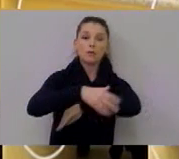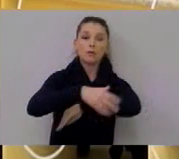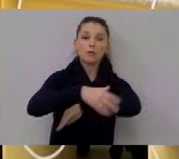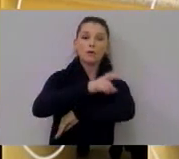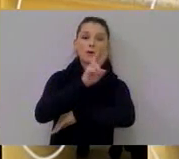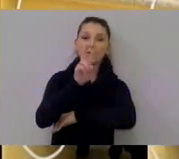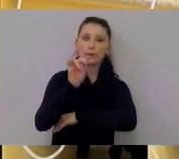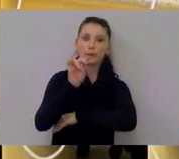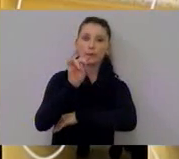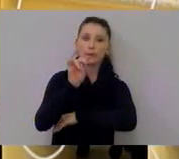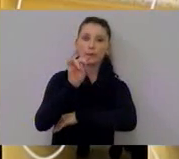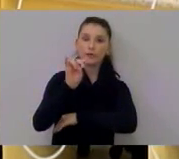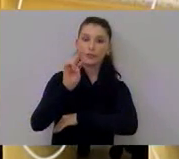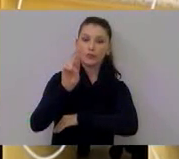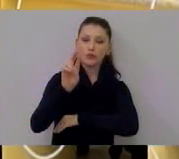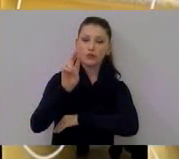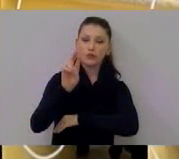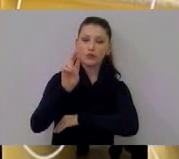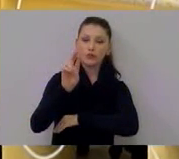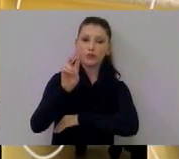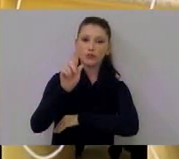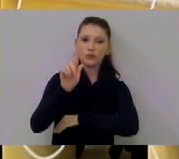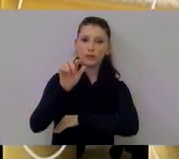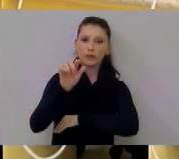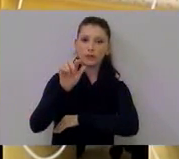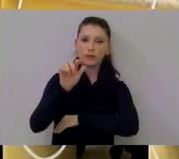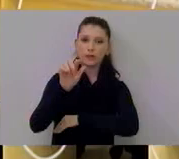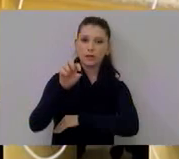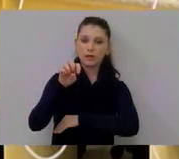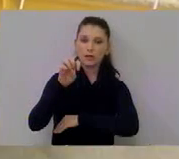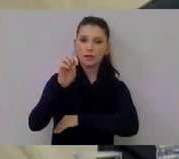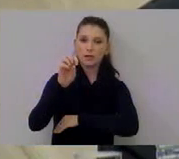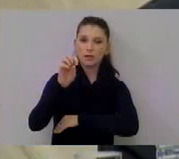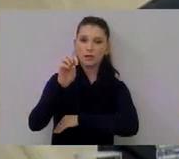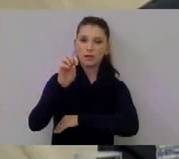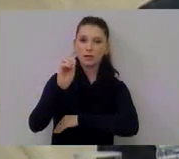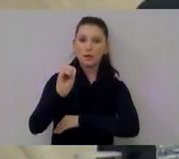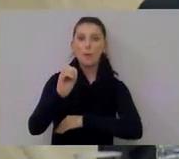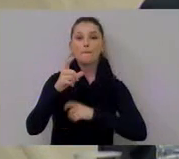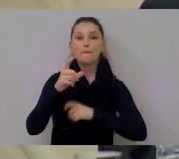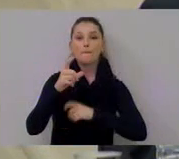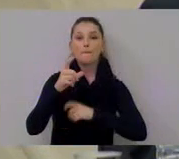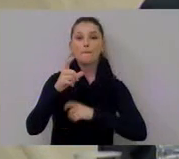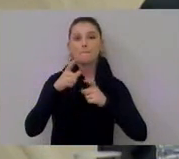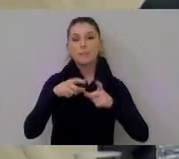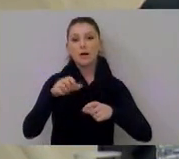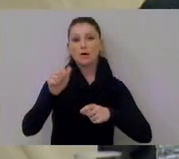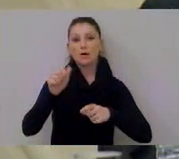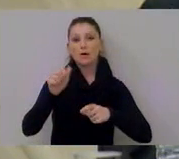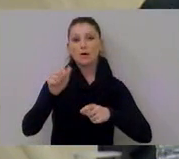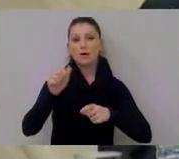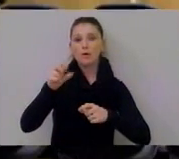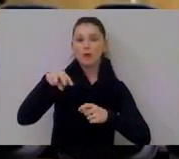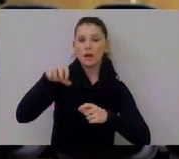a Rua Domingos Anata, bairro Ana Maria.